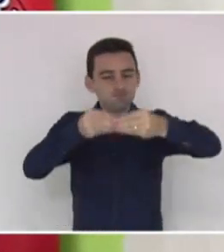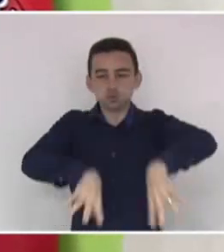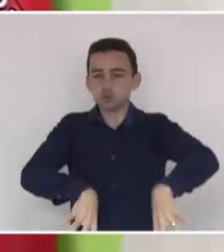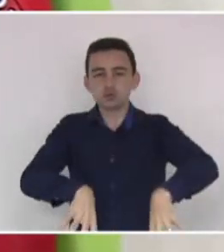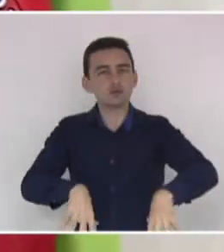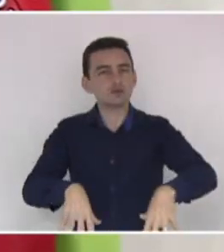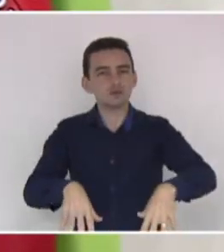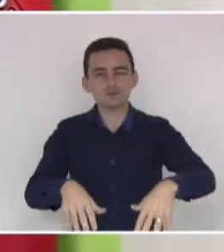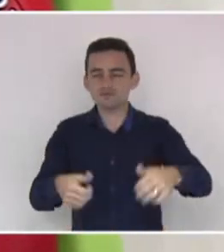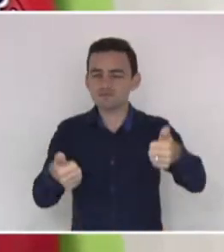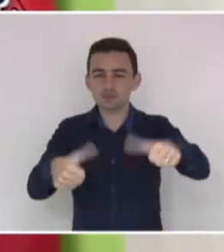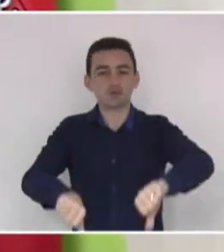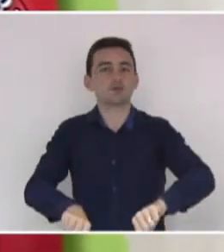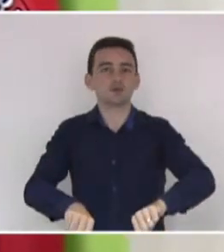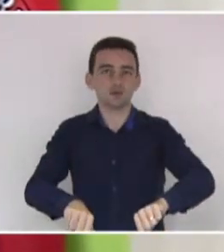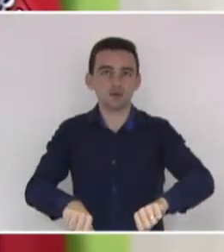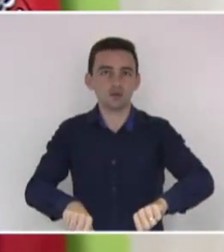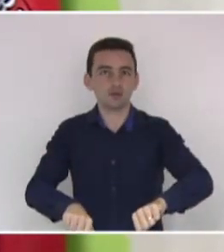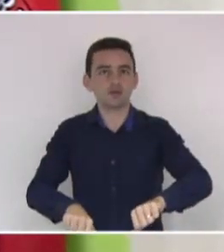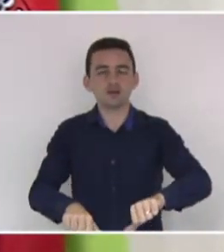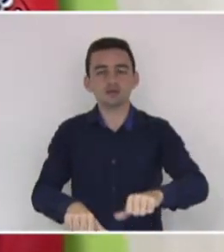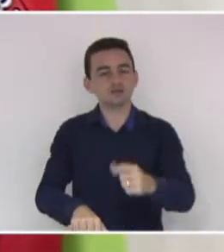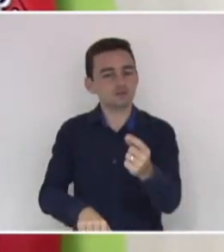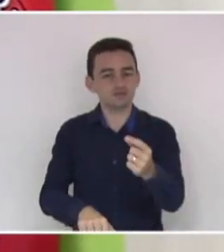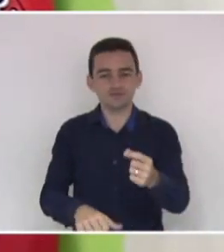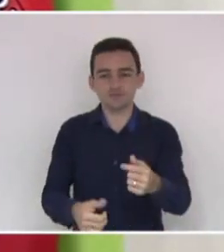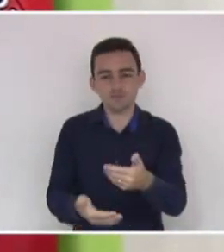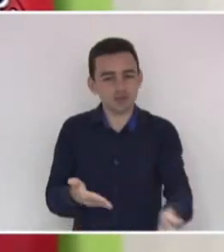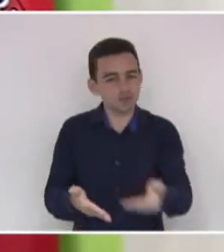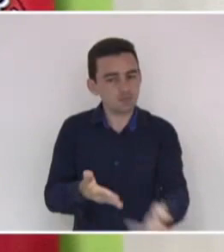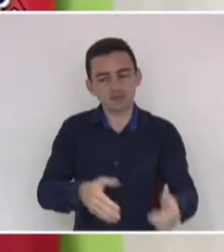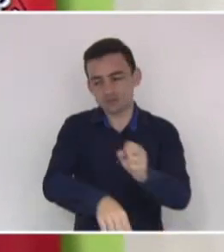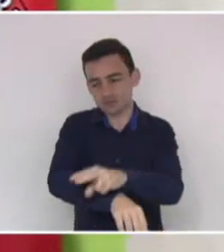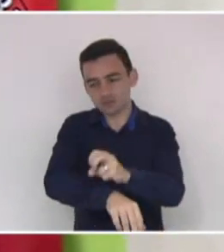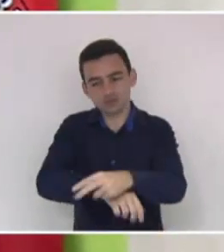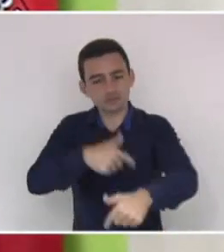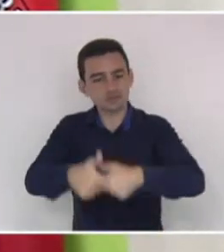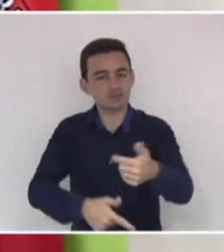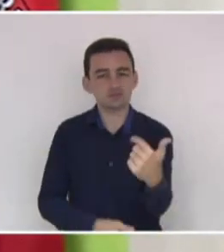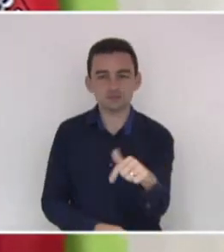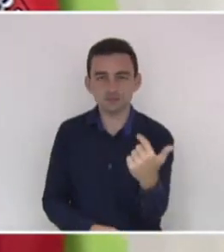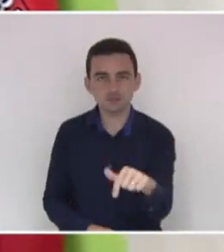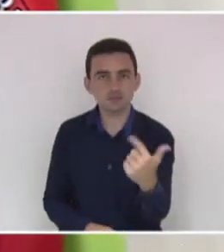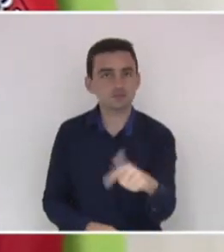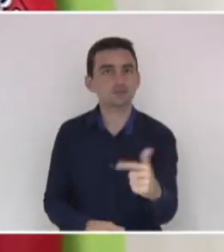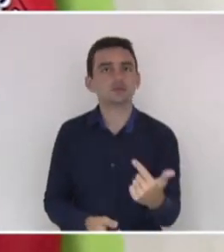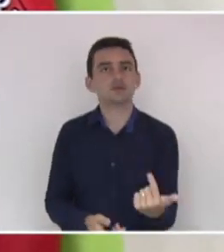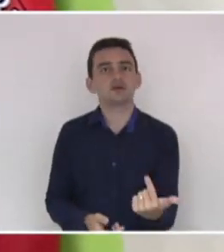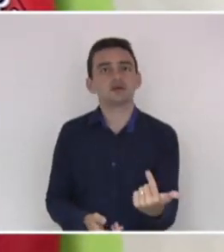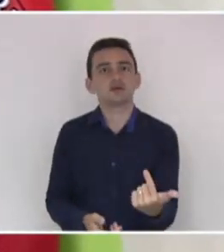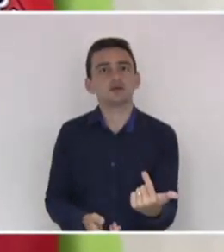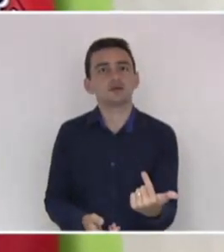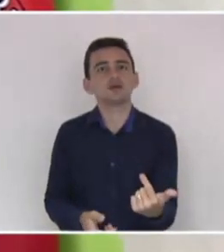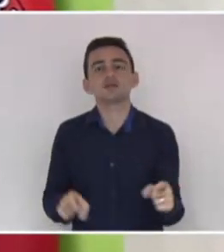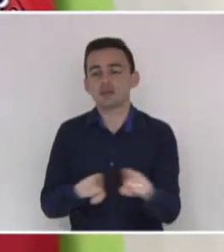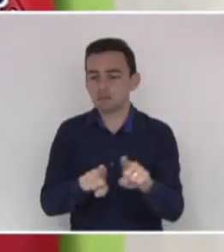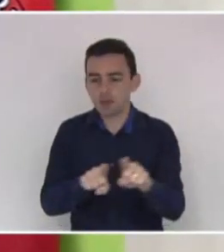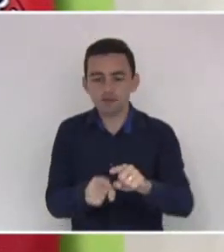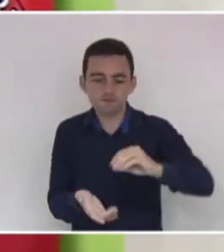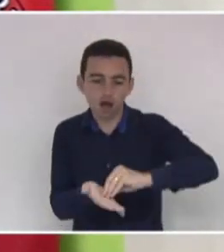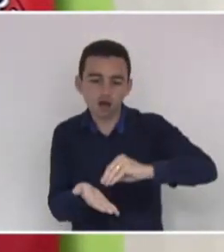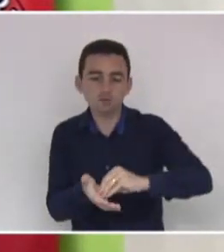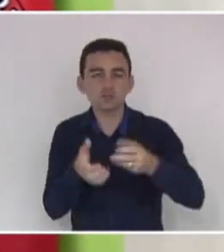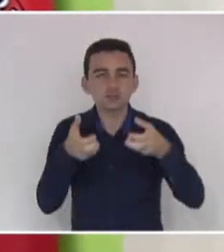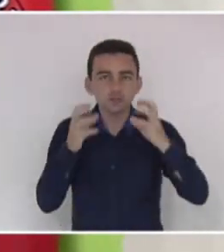às agroindústrias, desemprego no setor rural, pela falta de milho para o